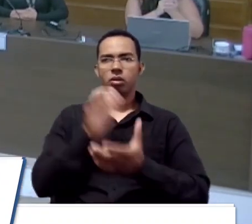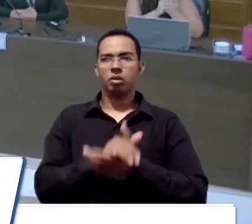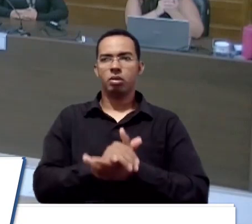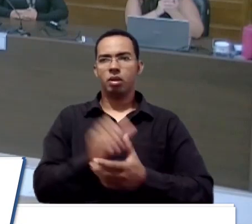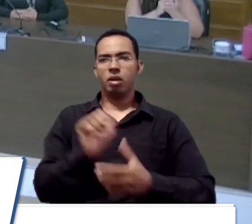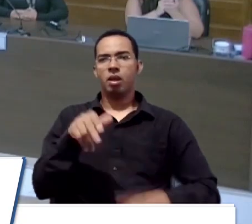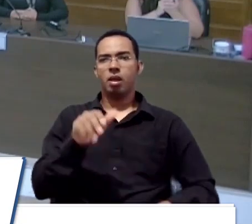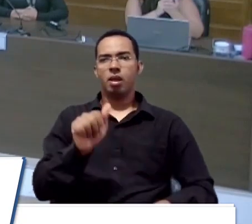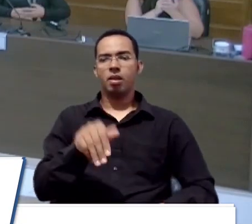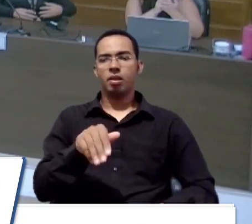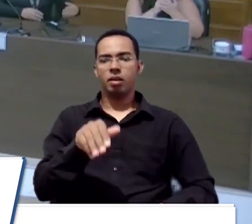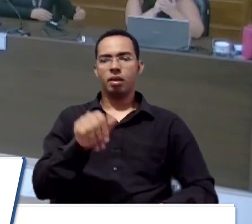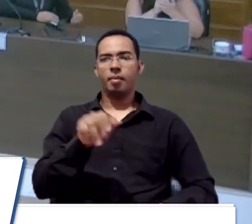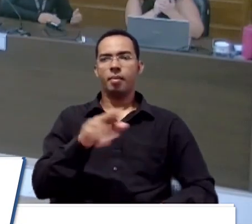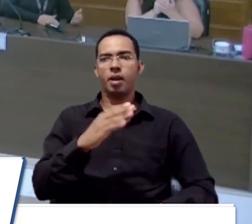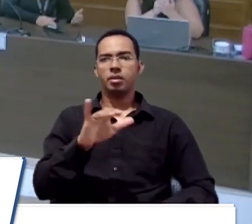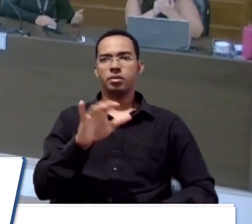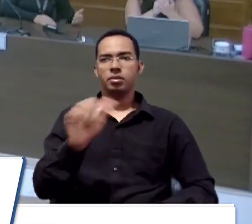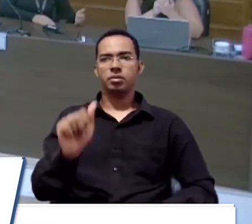Márcia.